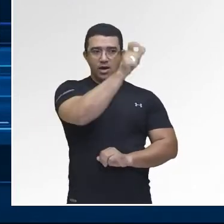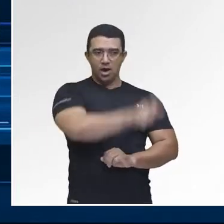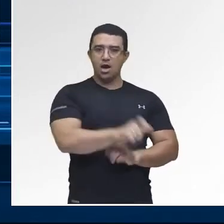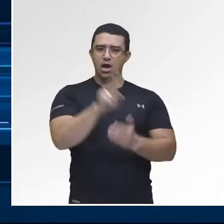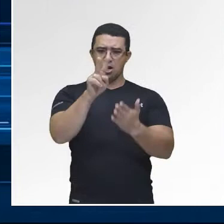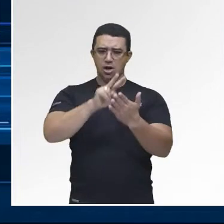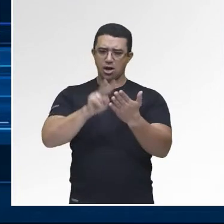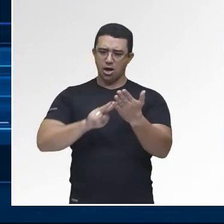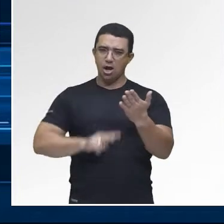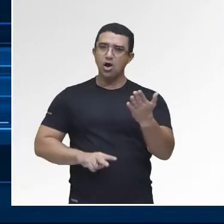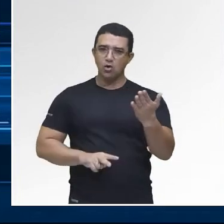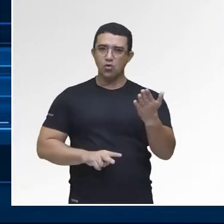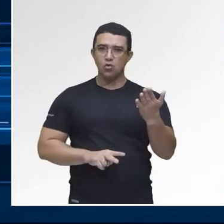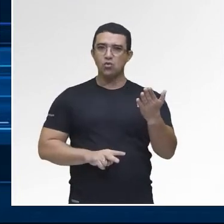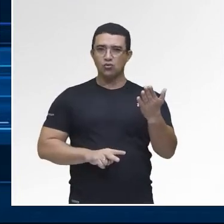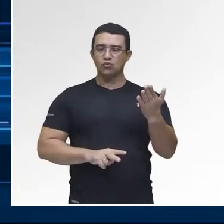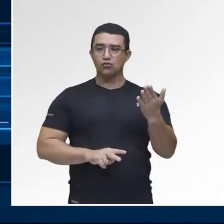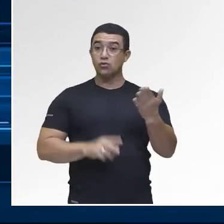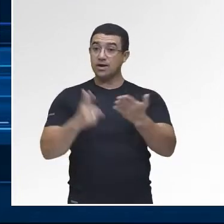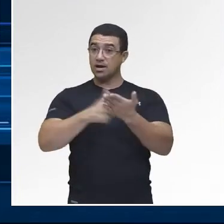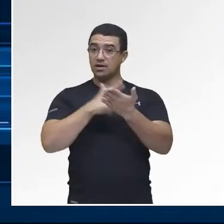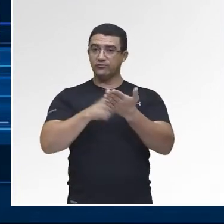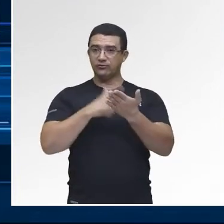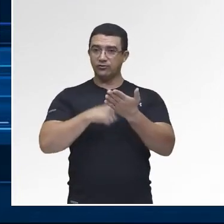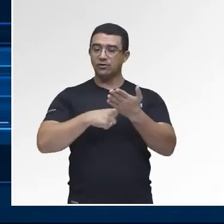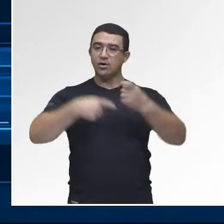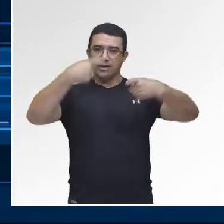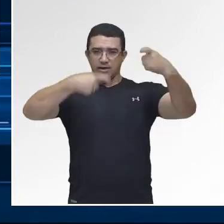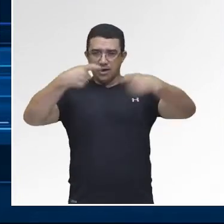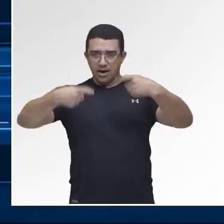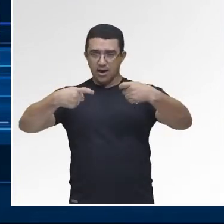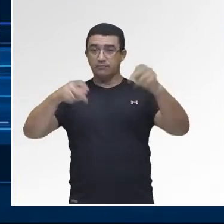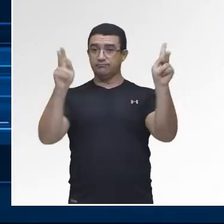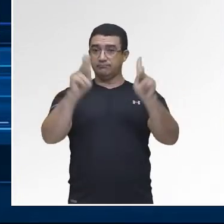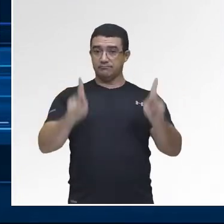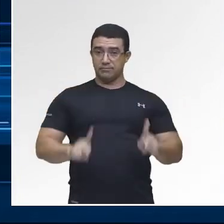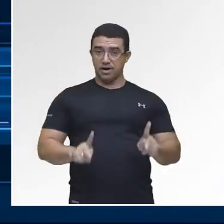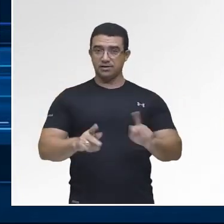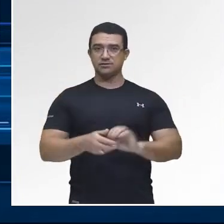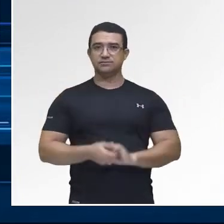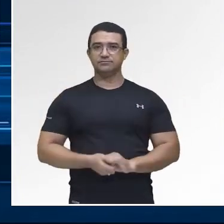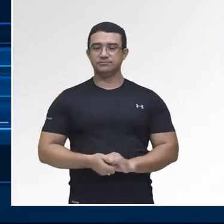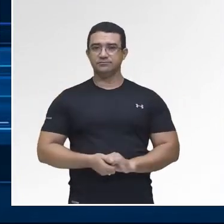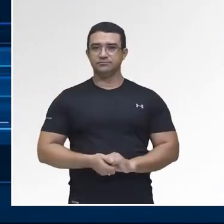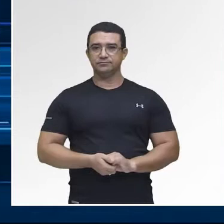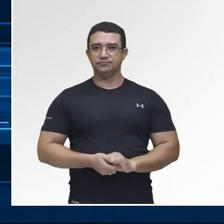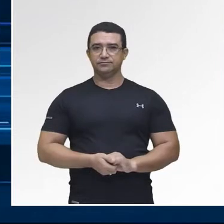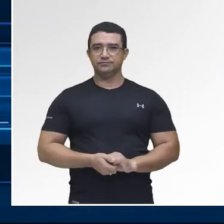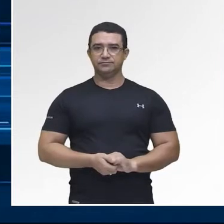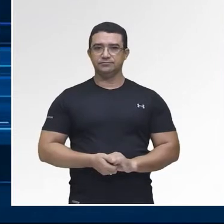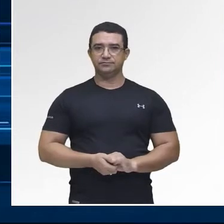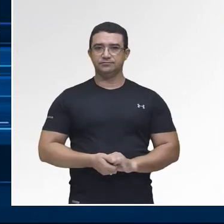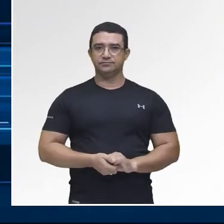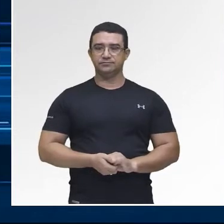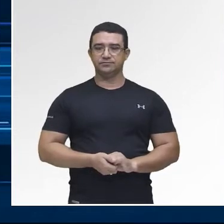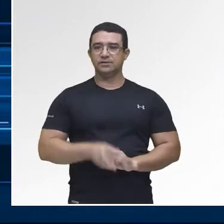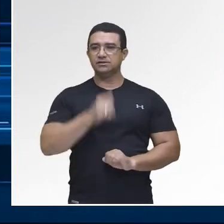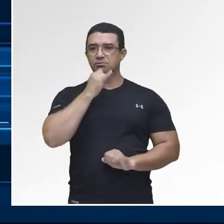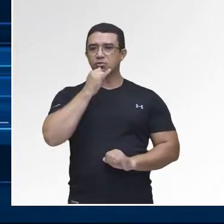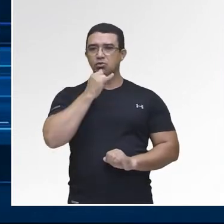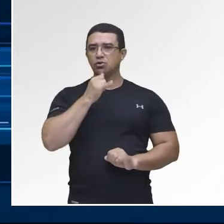Ele leu Guerra e Paz. Repare que é um tempo no passado que não é muito importante, ele é irrelevante. E também não digo